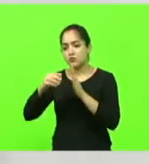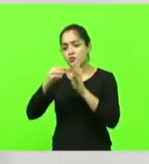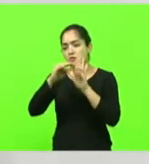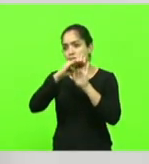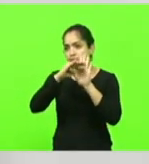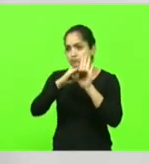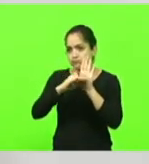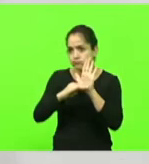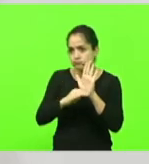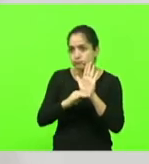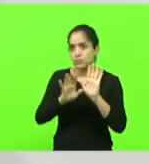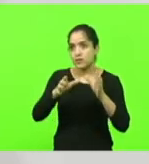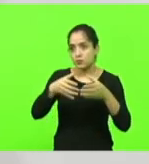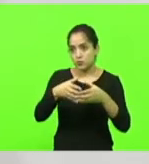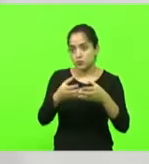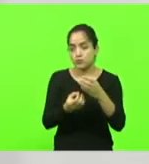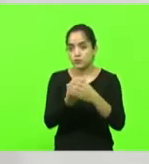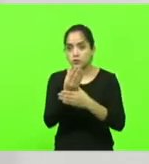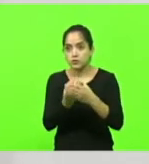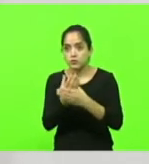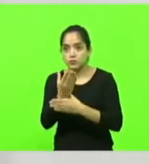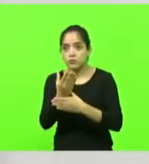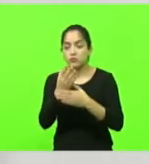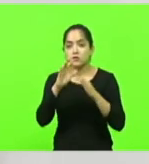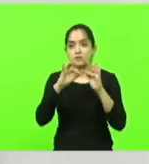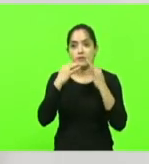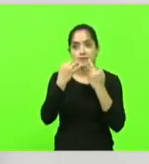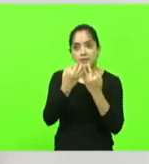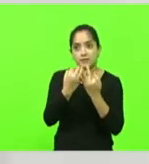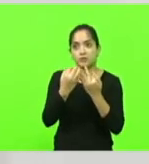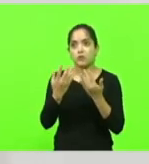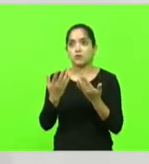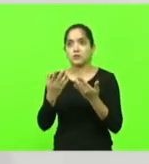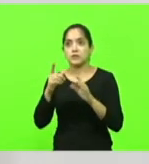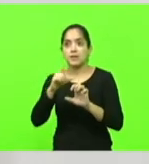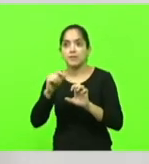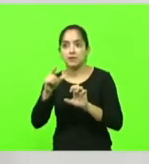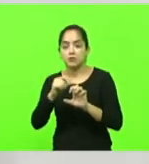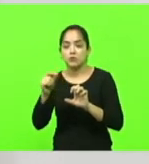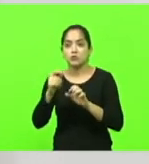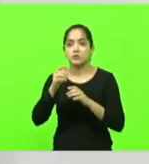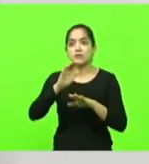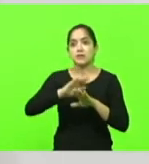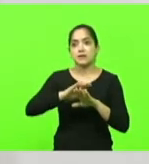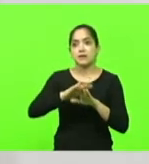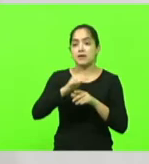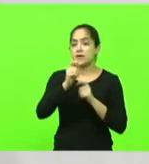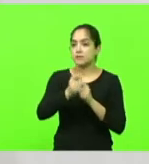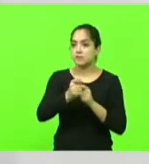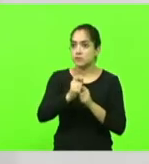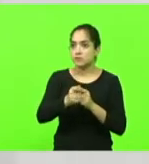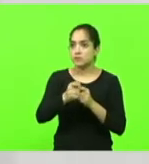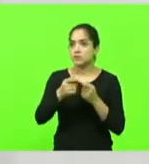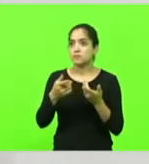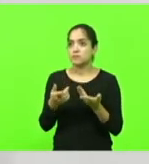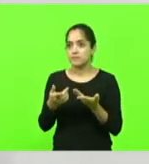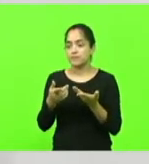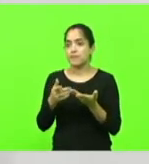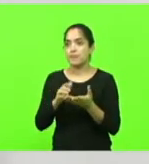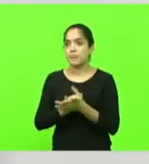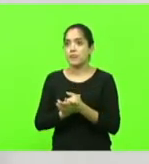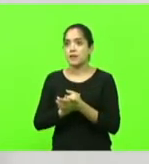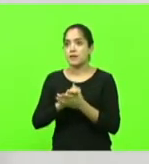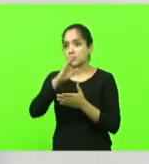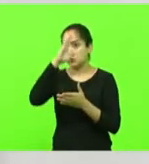os agricultores e agricultoras familiares, empreendedores, pescadores, extrativistas, silvicultores e aquicultores do Brasil